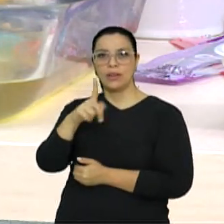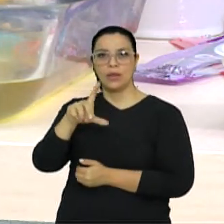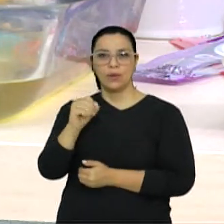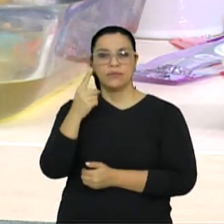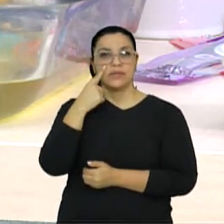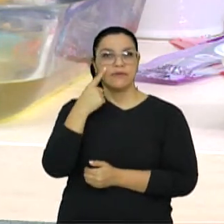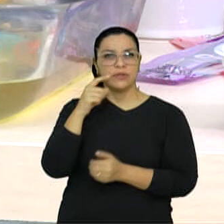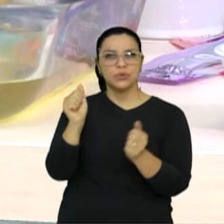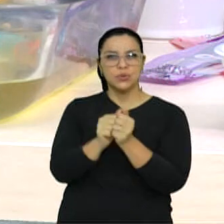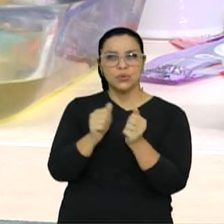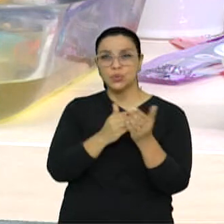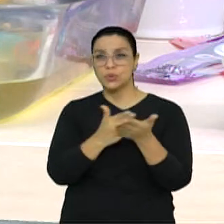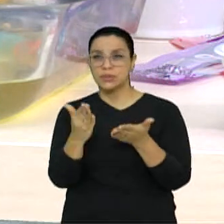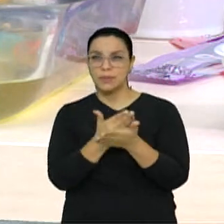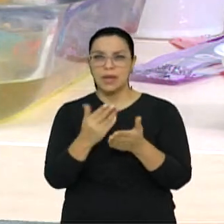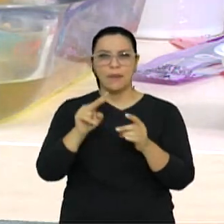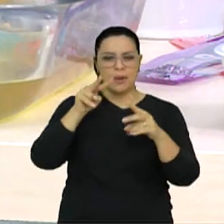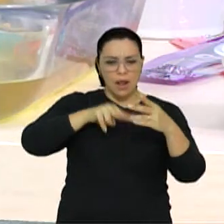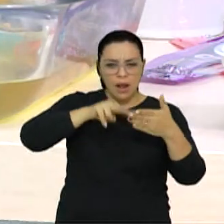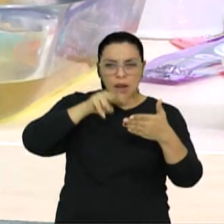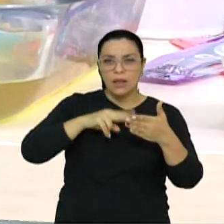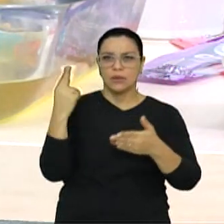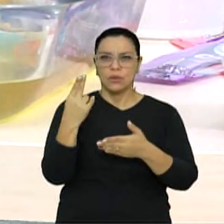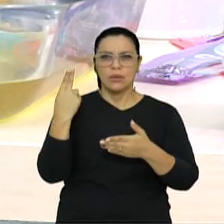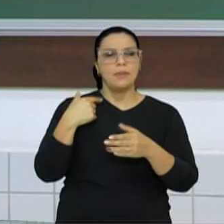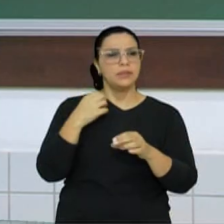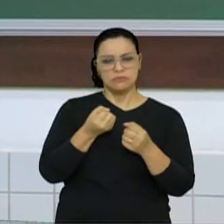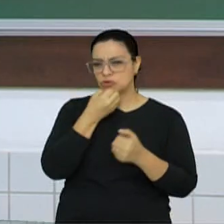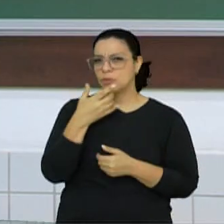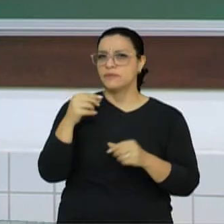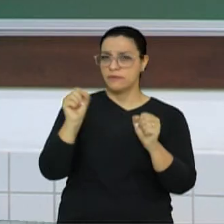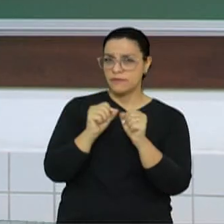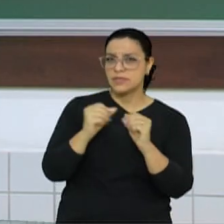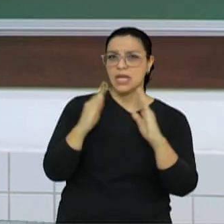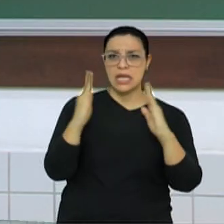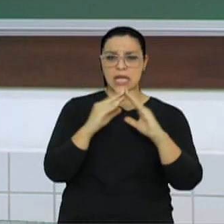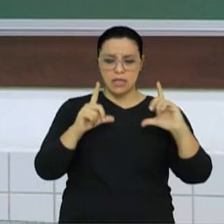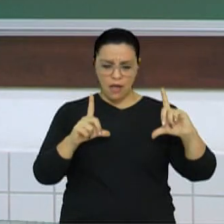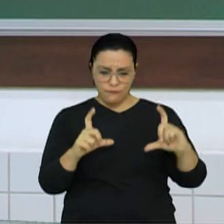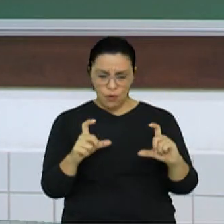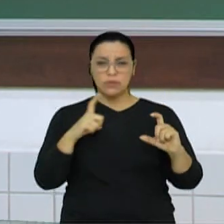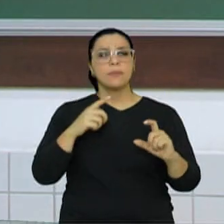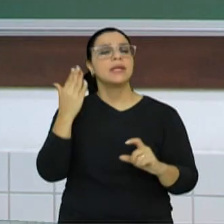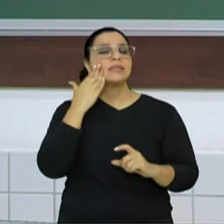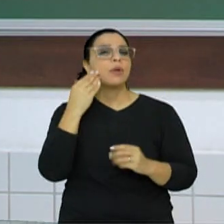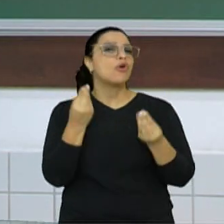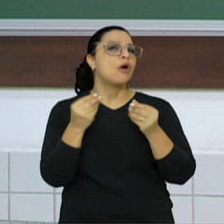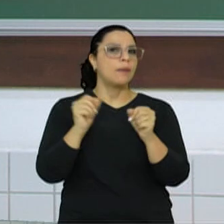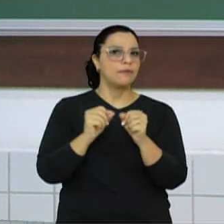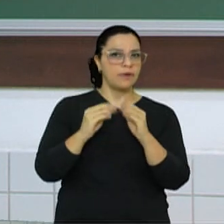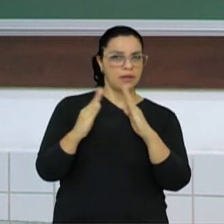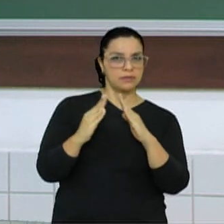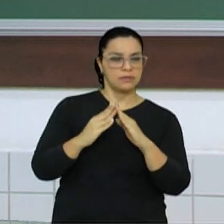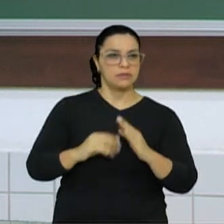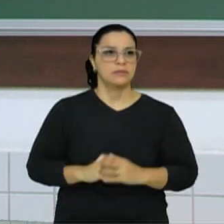você não consiga ver ali, ler a plaquinha, mas tudo bem. Depois você vai fotografar, mas é para você ter uma ideia de como fazer.